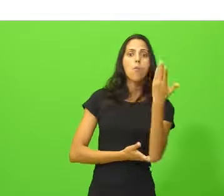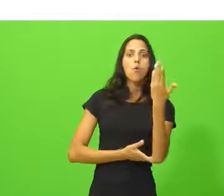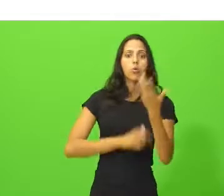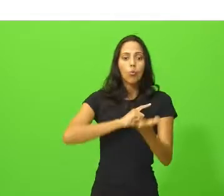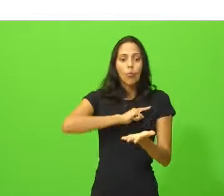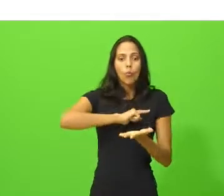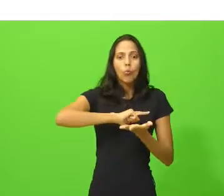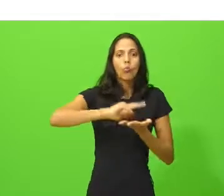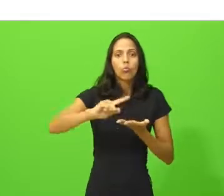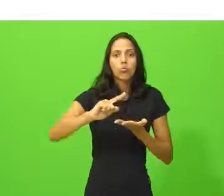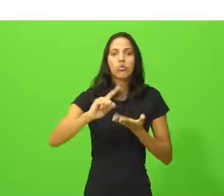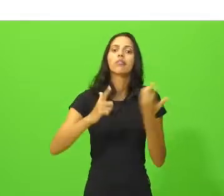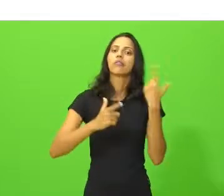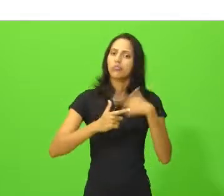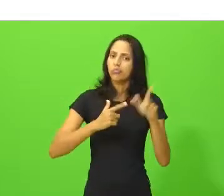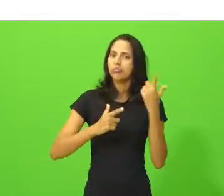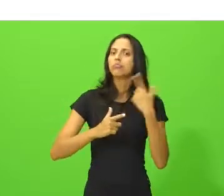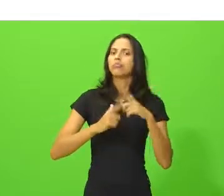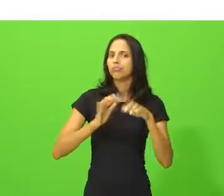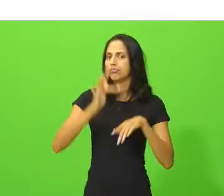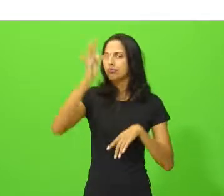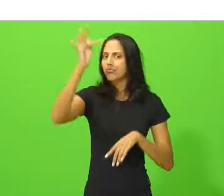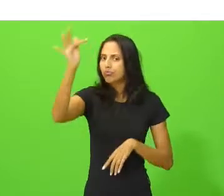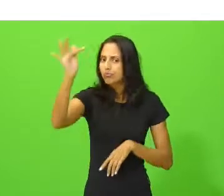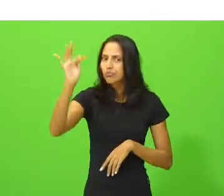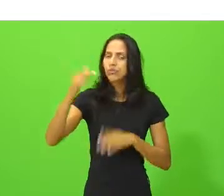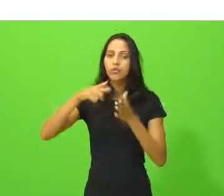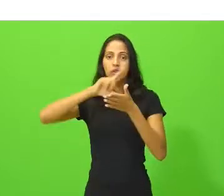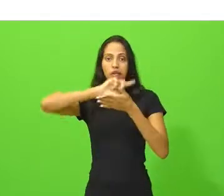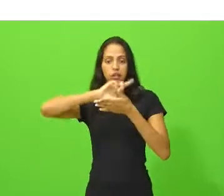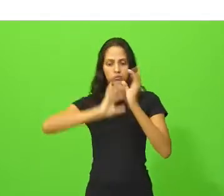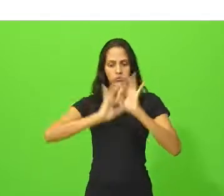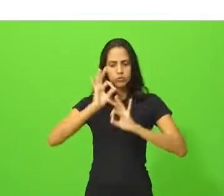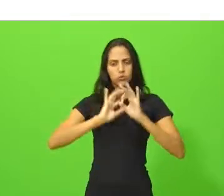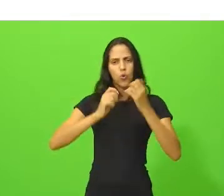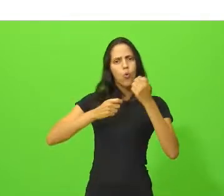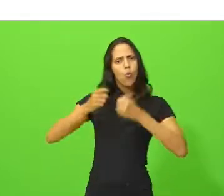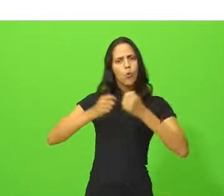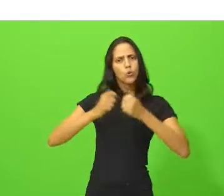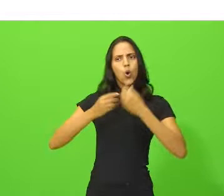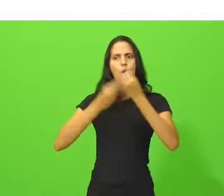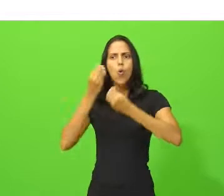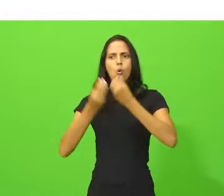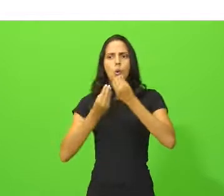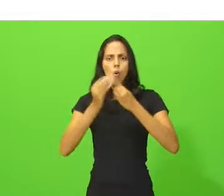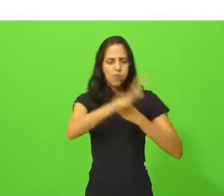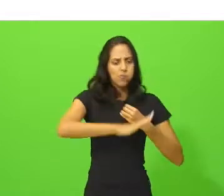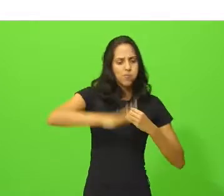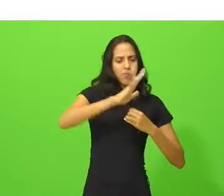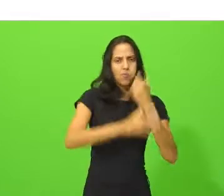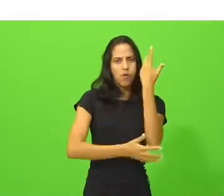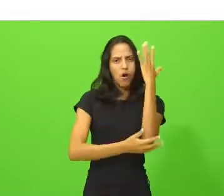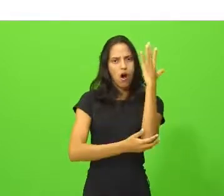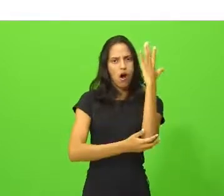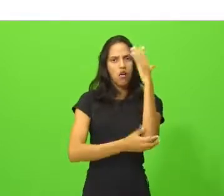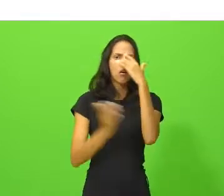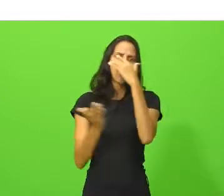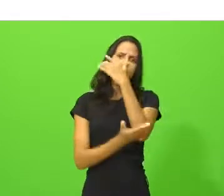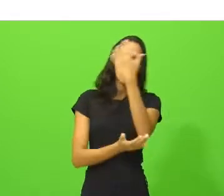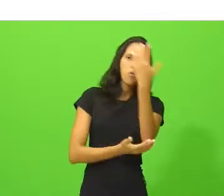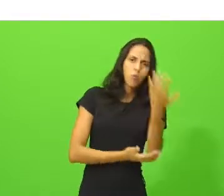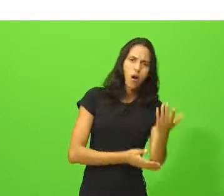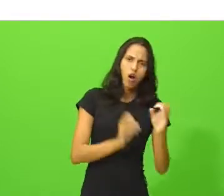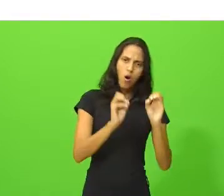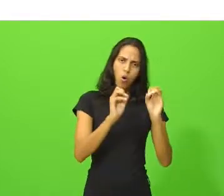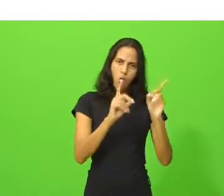ambientais, né? O próprio estudo dos impactos ambientais, o EIA e a RIMA, que foram elaborados, foram além,